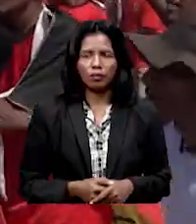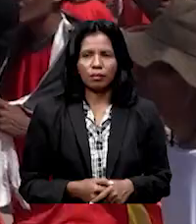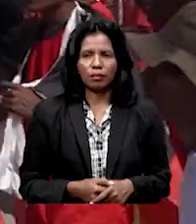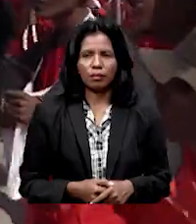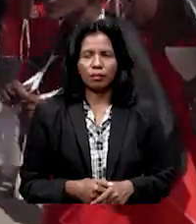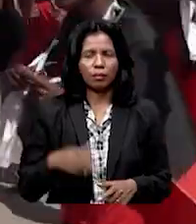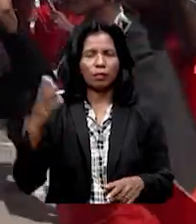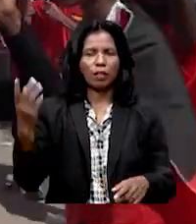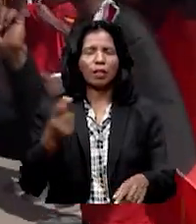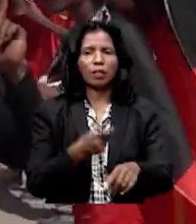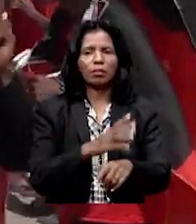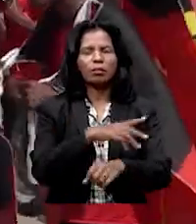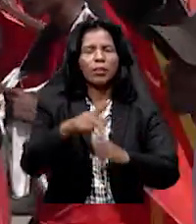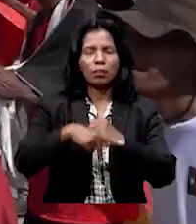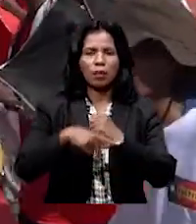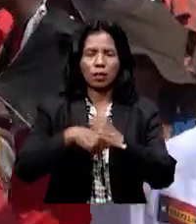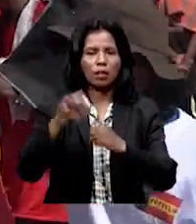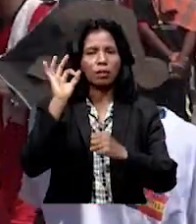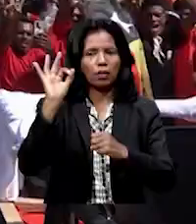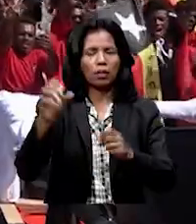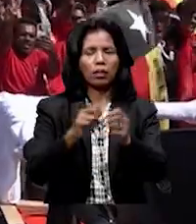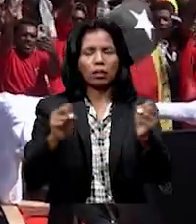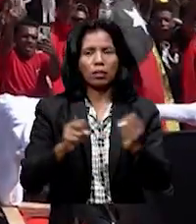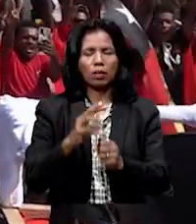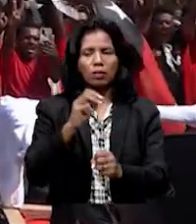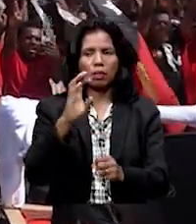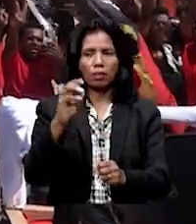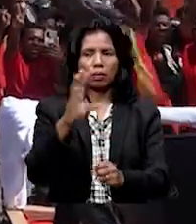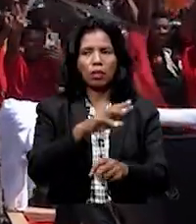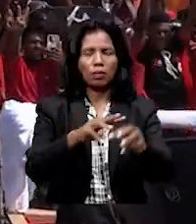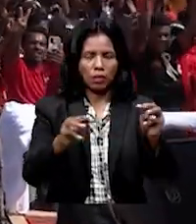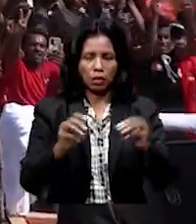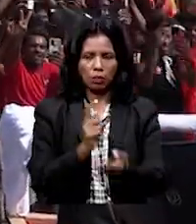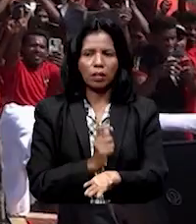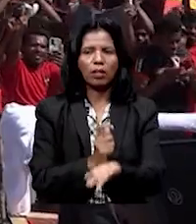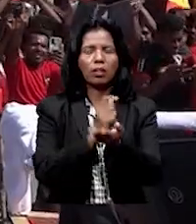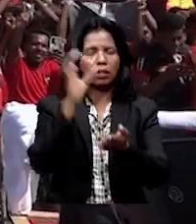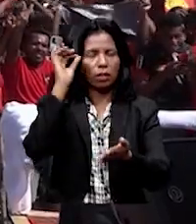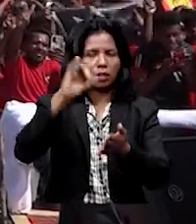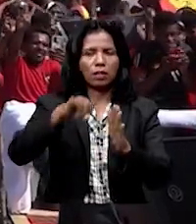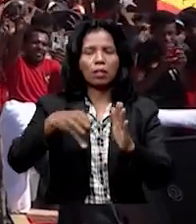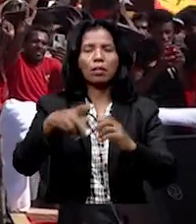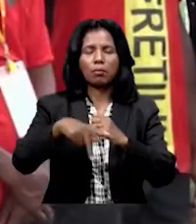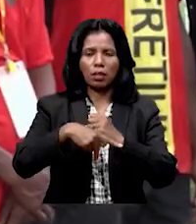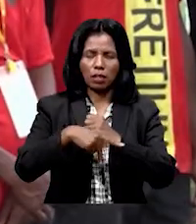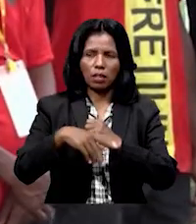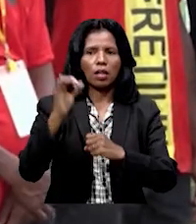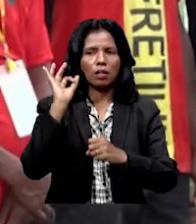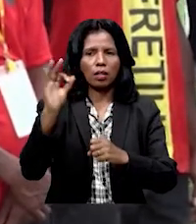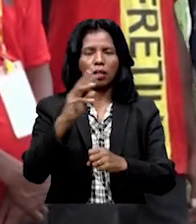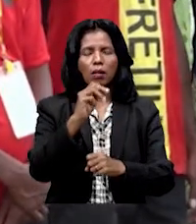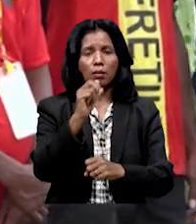Iha ambitu Komisiu Partido Fretilin, iha suku Maumeta Vila, Munisipiu Ataoro, Sekretário-Geral Partido Fretilin,